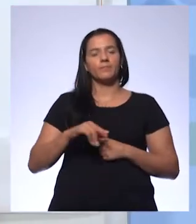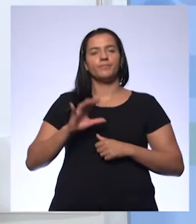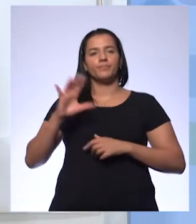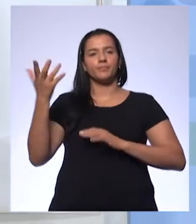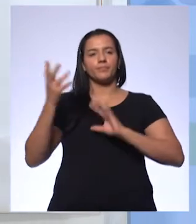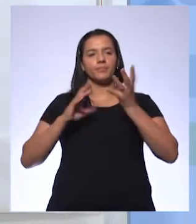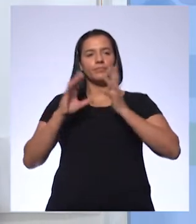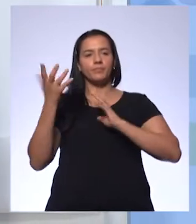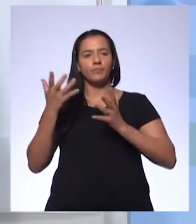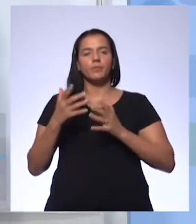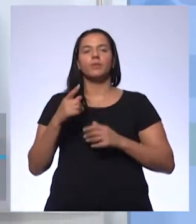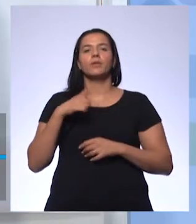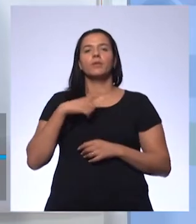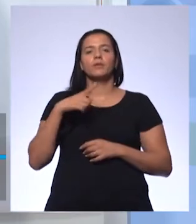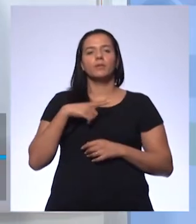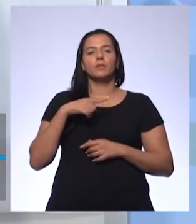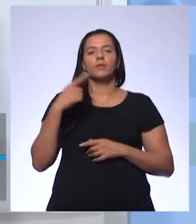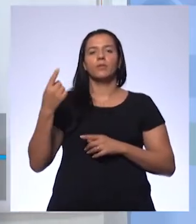causadas por